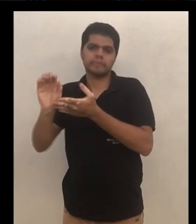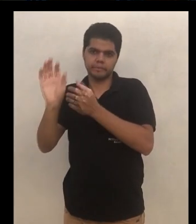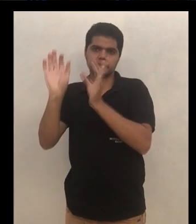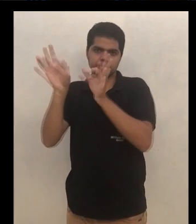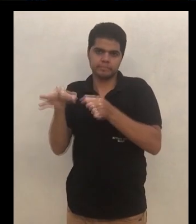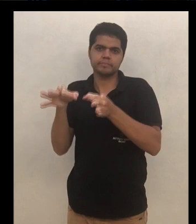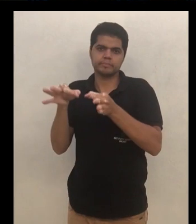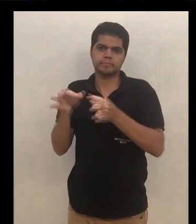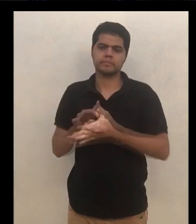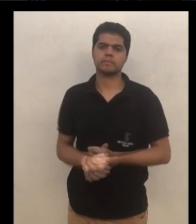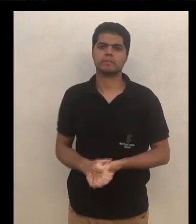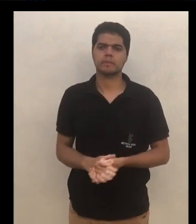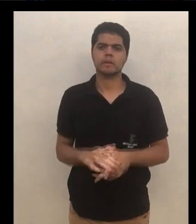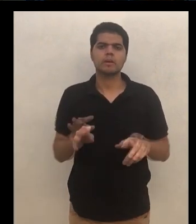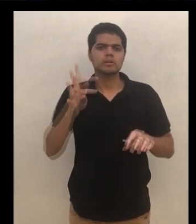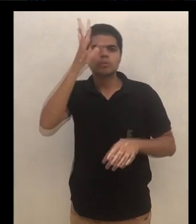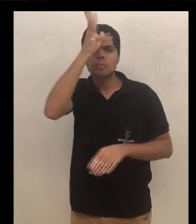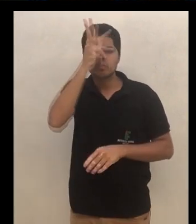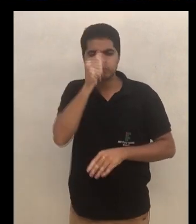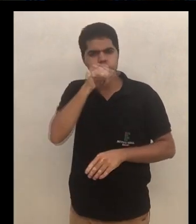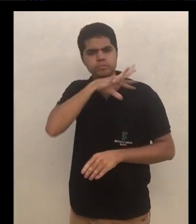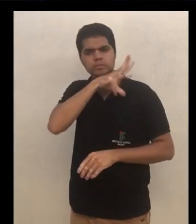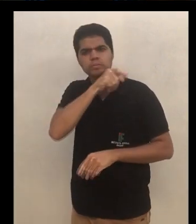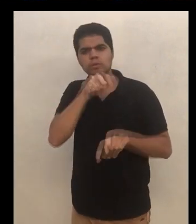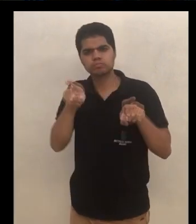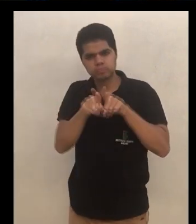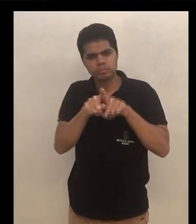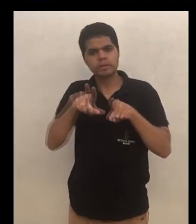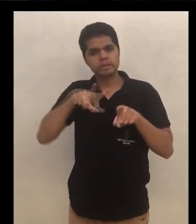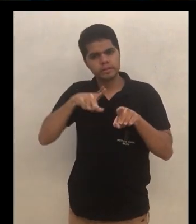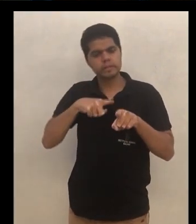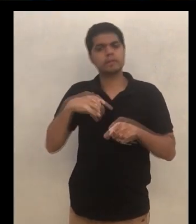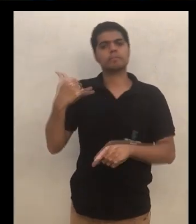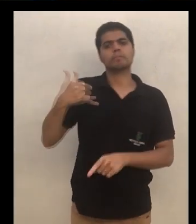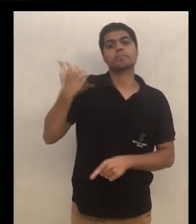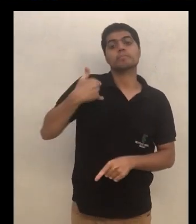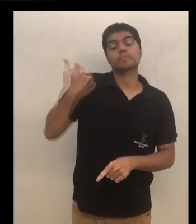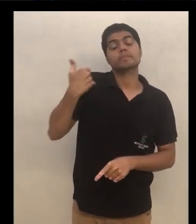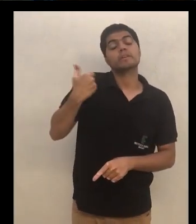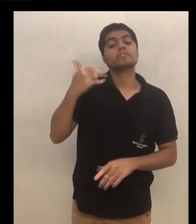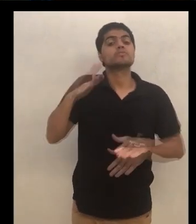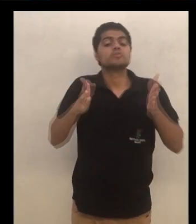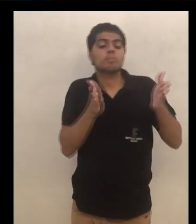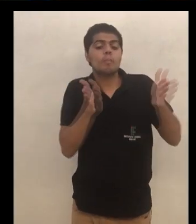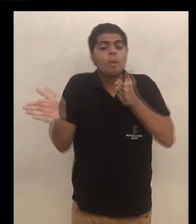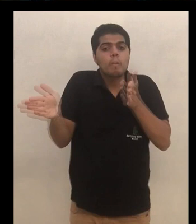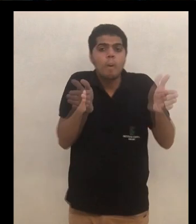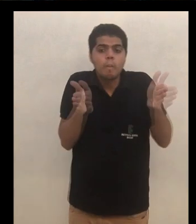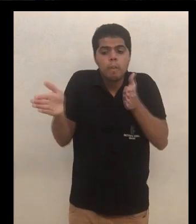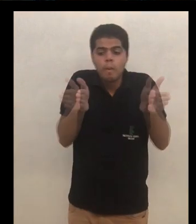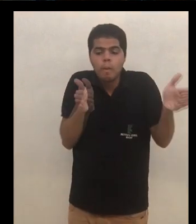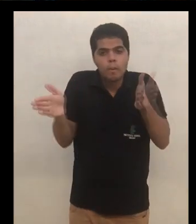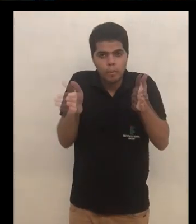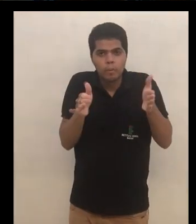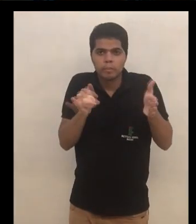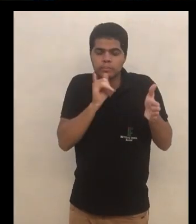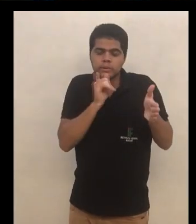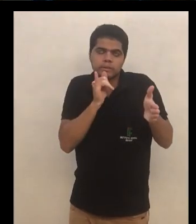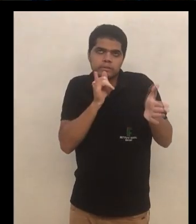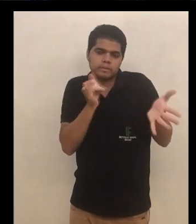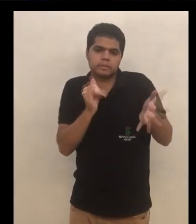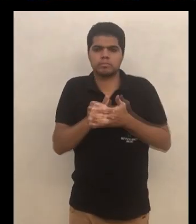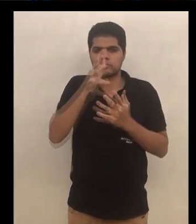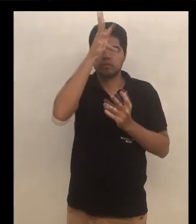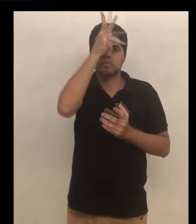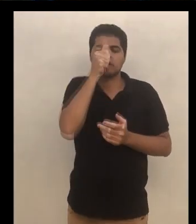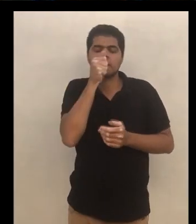Todos os animais introduzidos na unidade de produção orgânica devem ter idade mínima, certo? Tem um período que ele pode entrar. Por